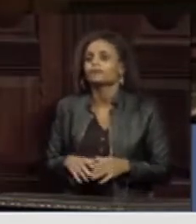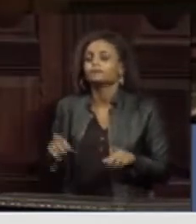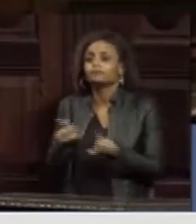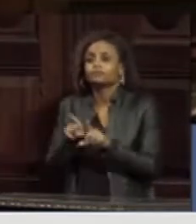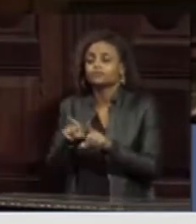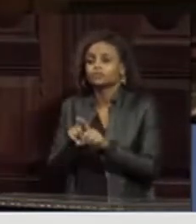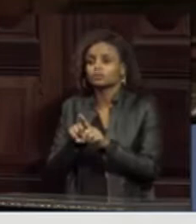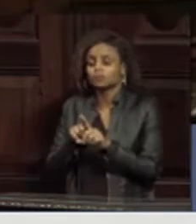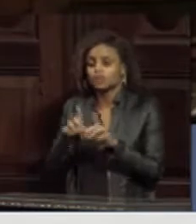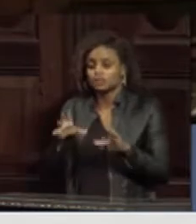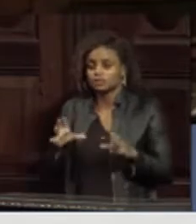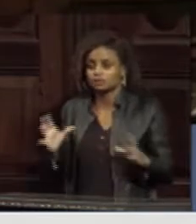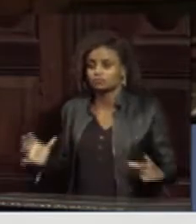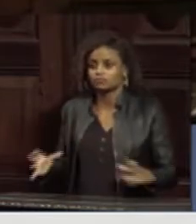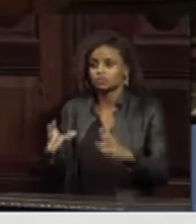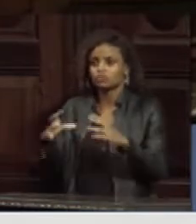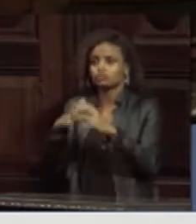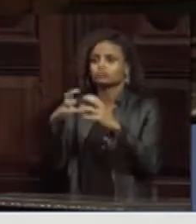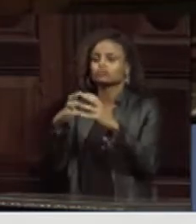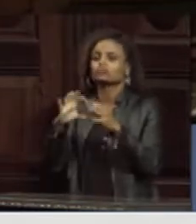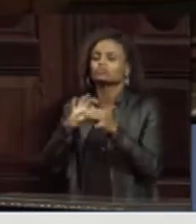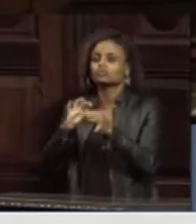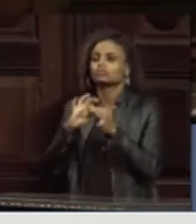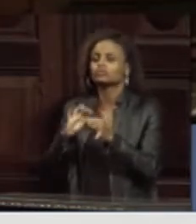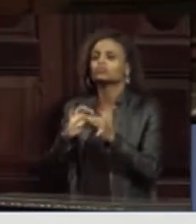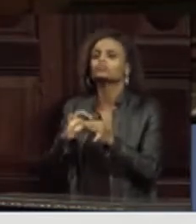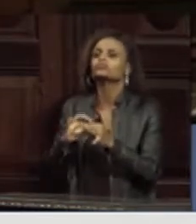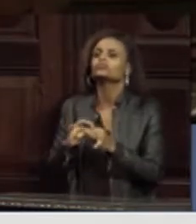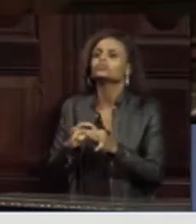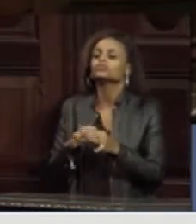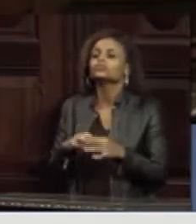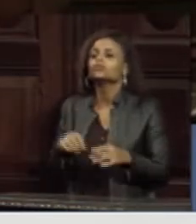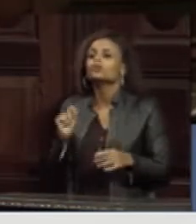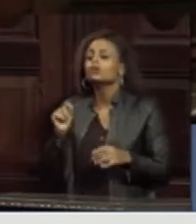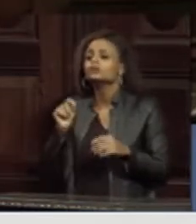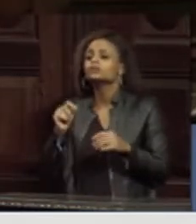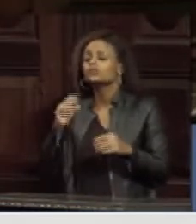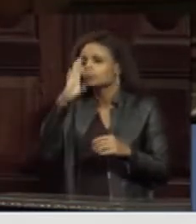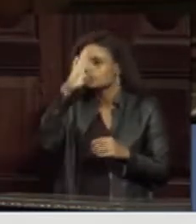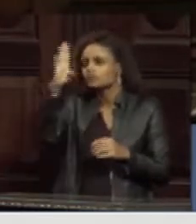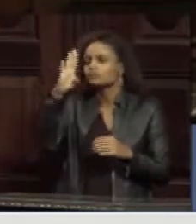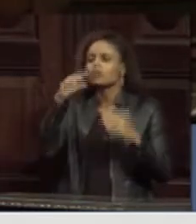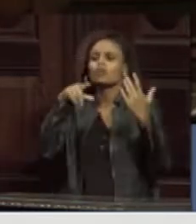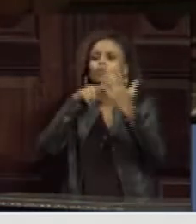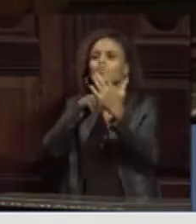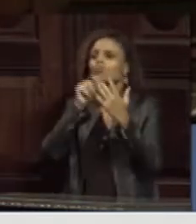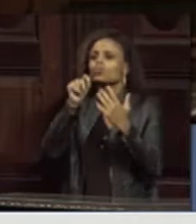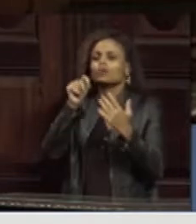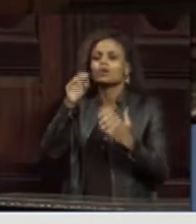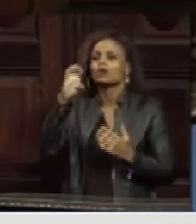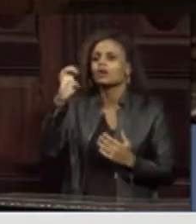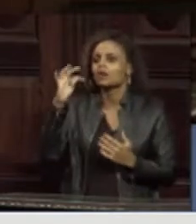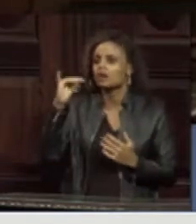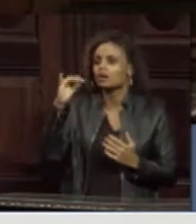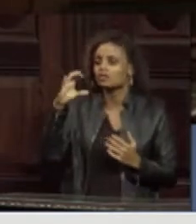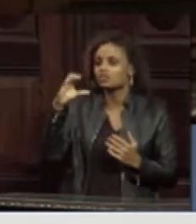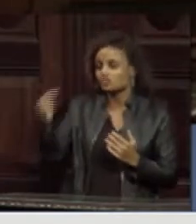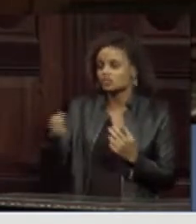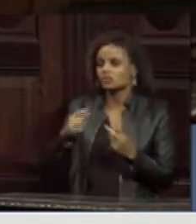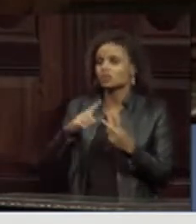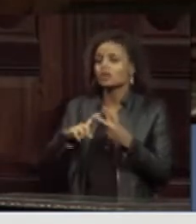força comum possa estar baseada na ética, no compromisso da luta